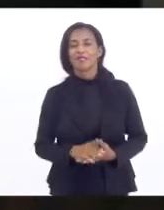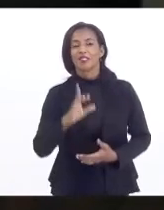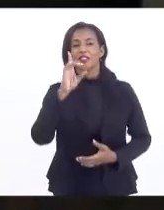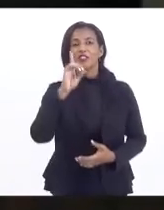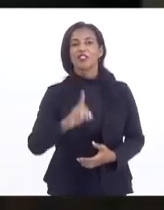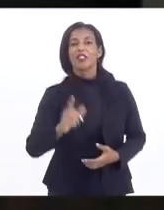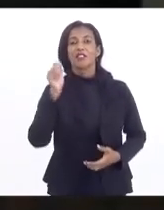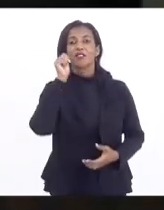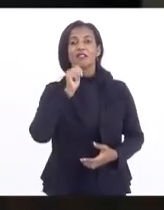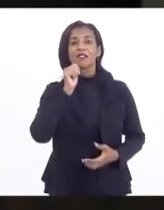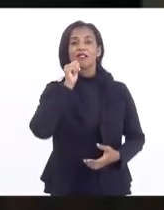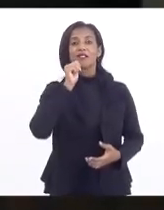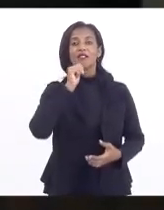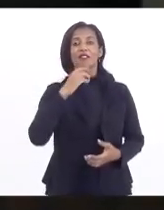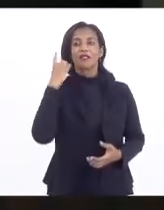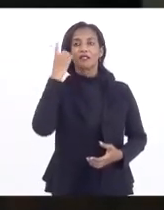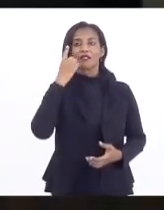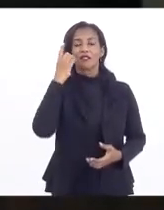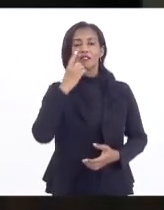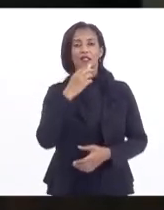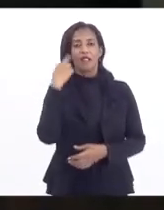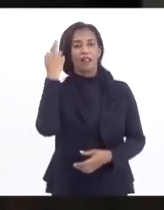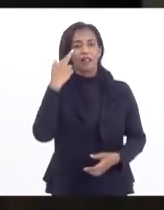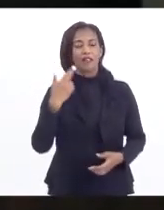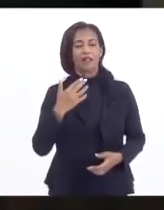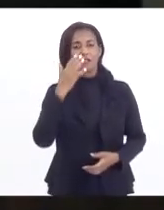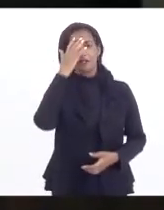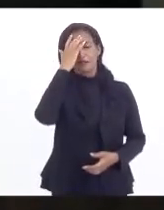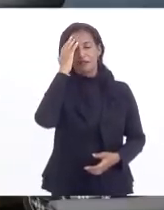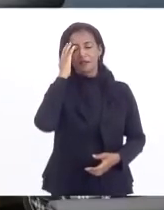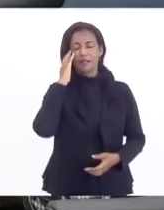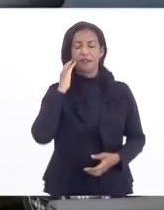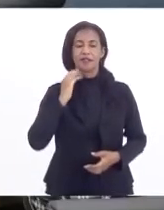da Mulher, deputada Renata Souza.